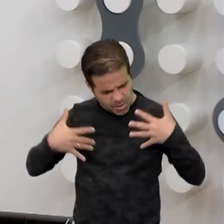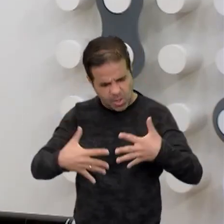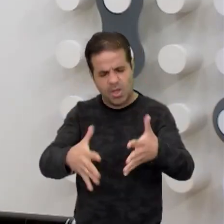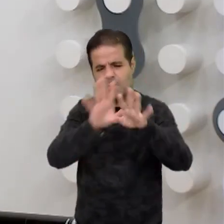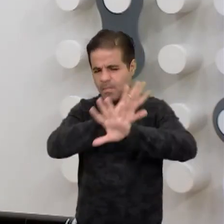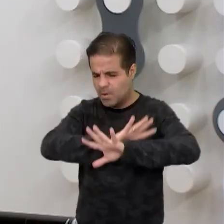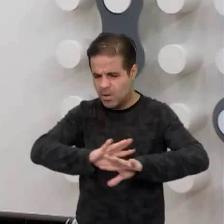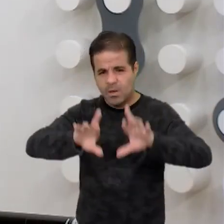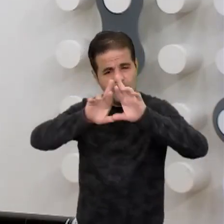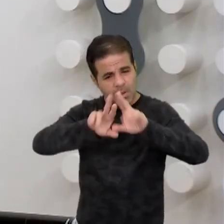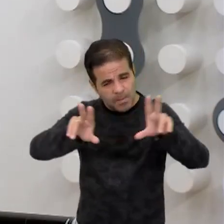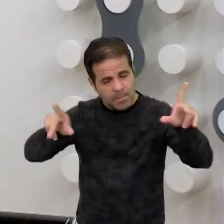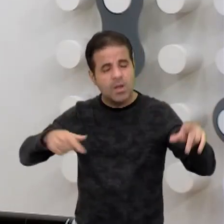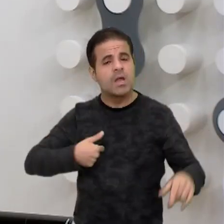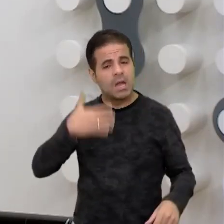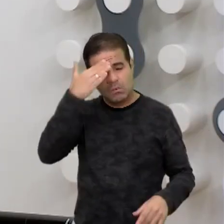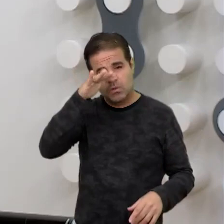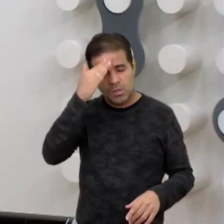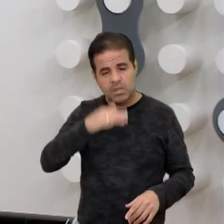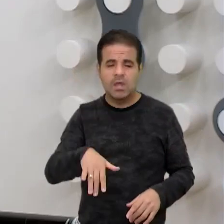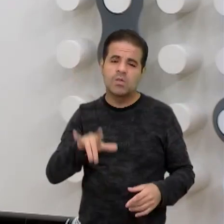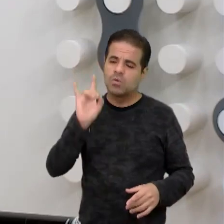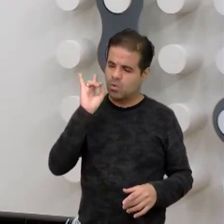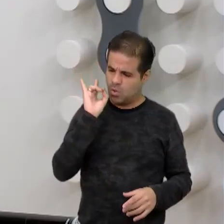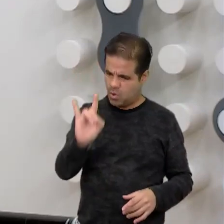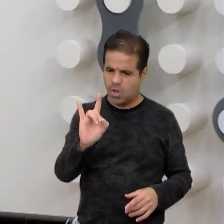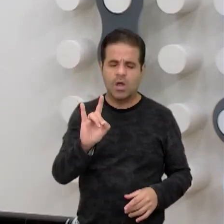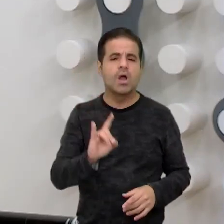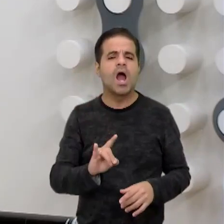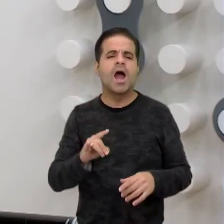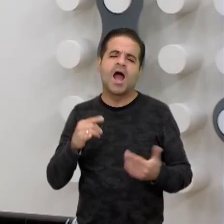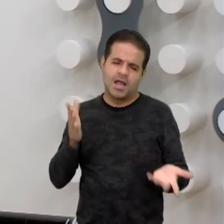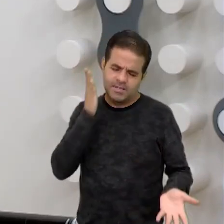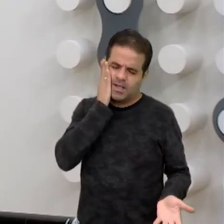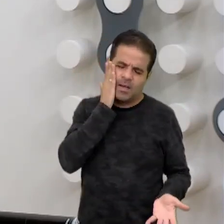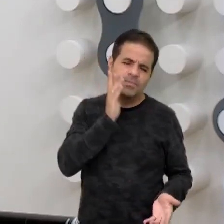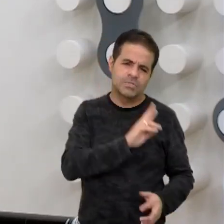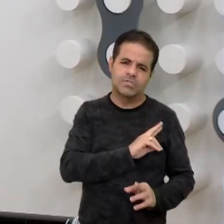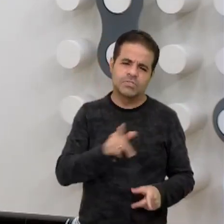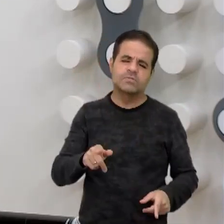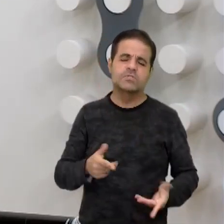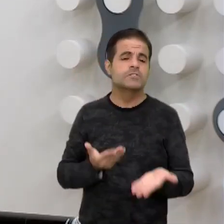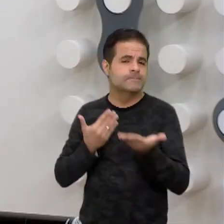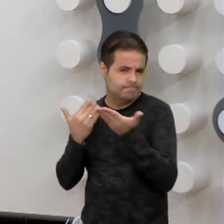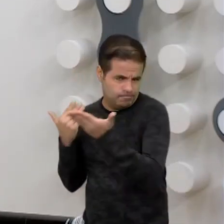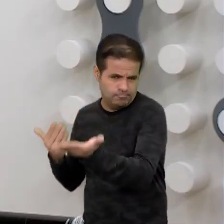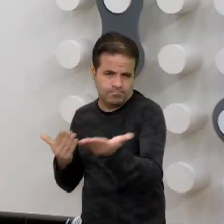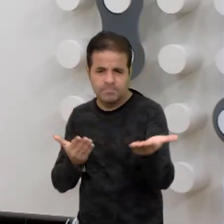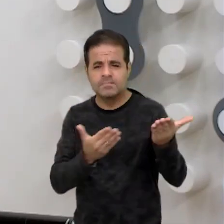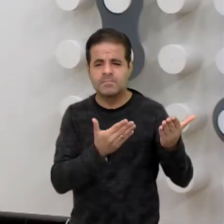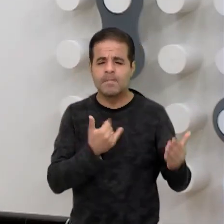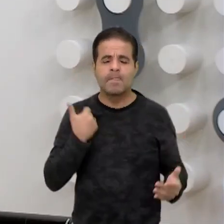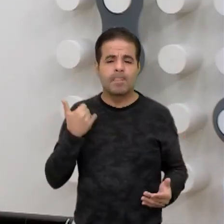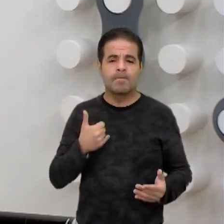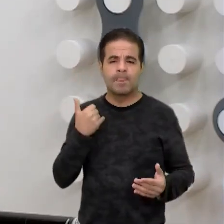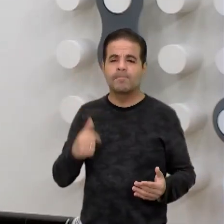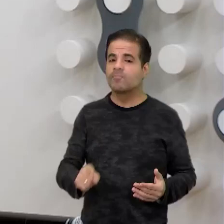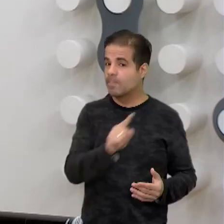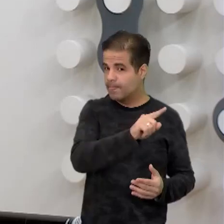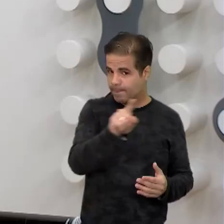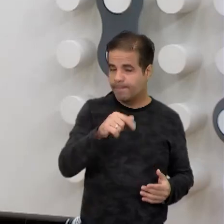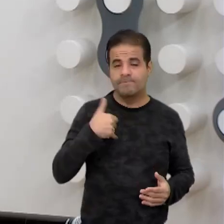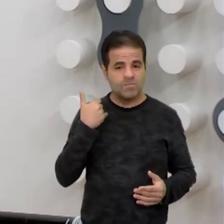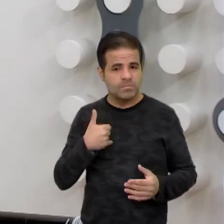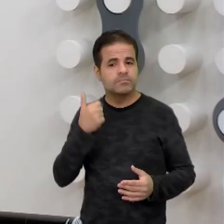música. E mesmo que eu entendo por rock, é muito diferente do que jovens que tem aí, né, vocês que